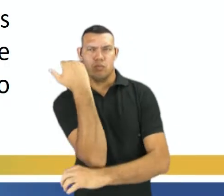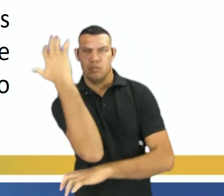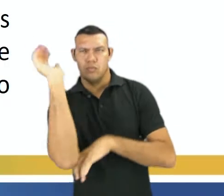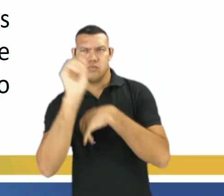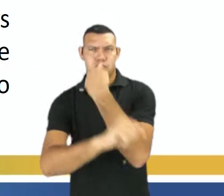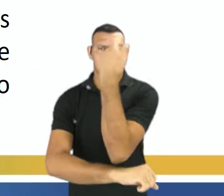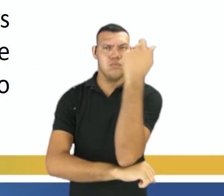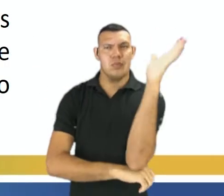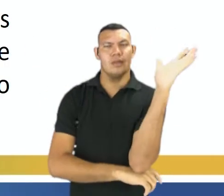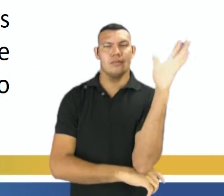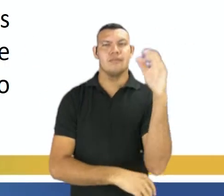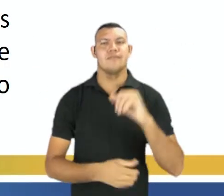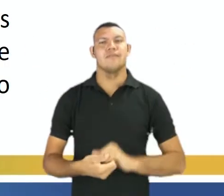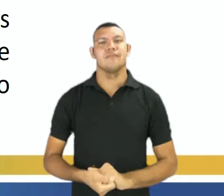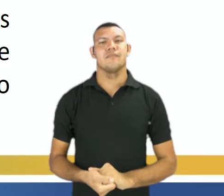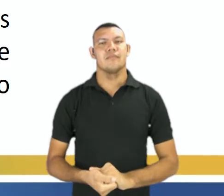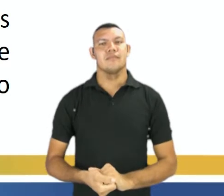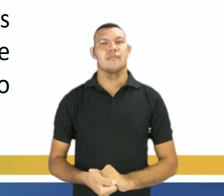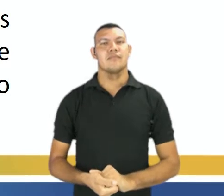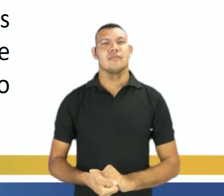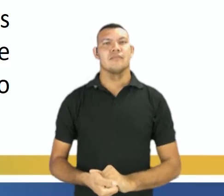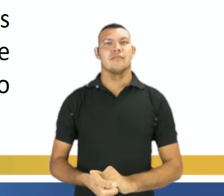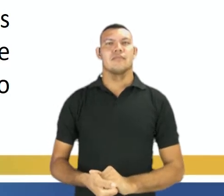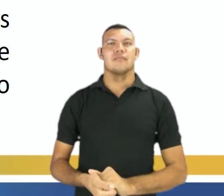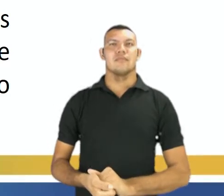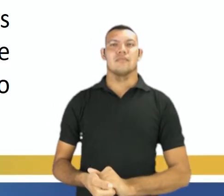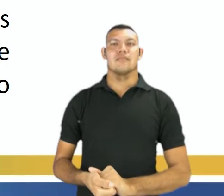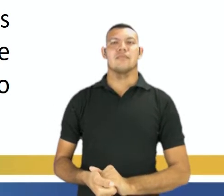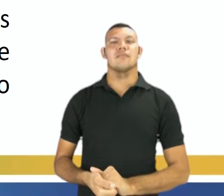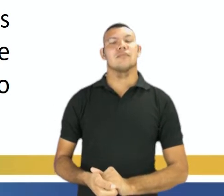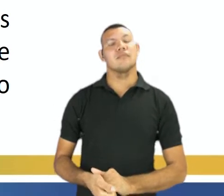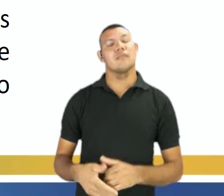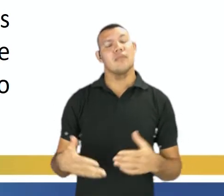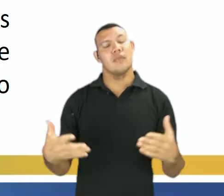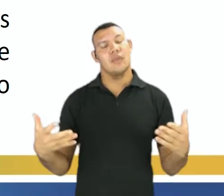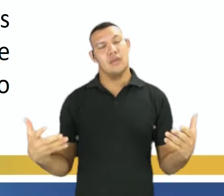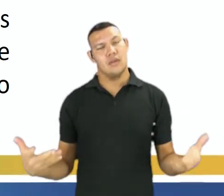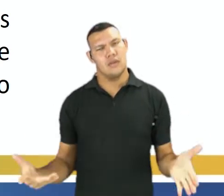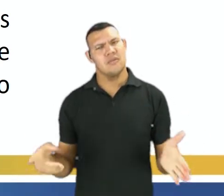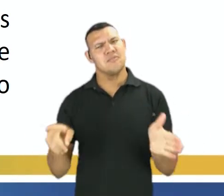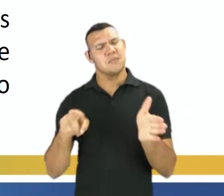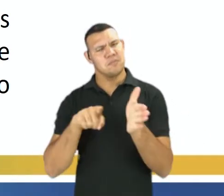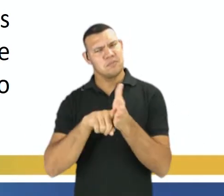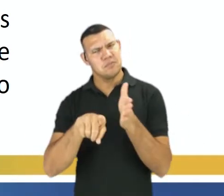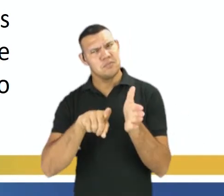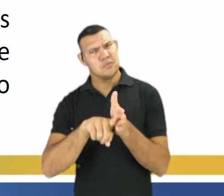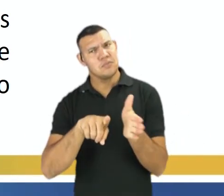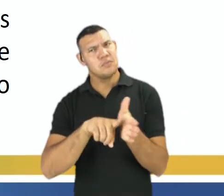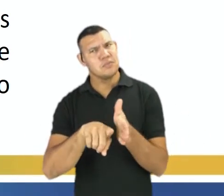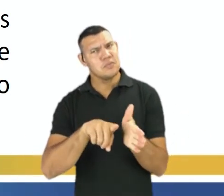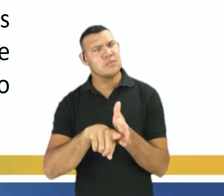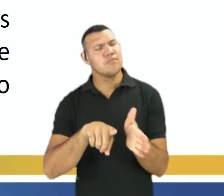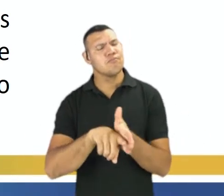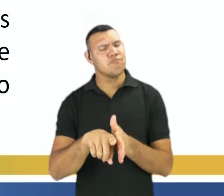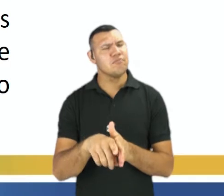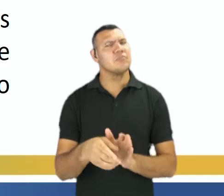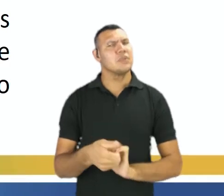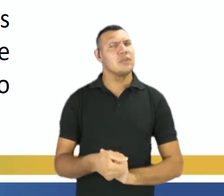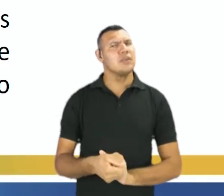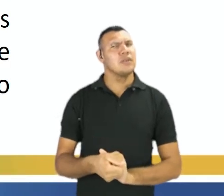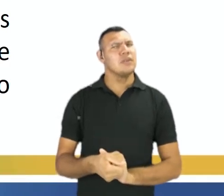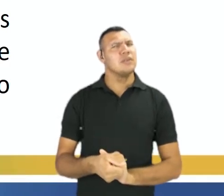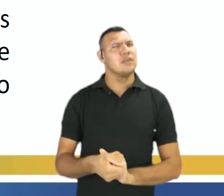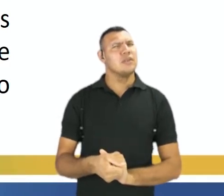de vegetais, né, e ela realmente é uma pergunta, né, que a gente pode